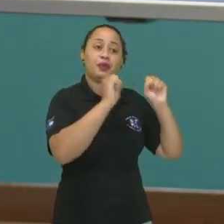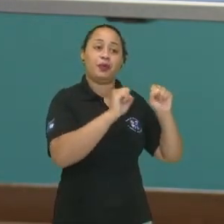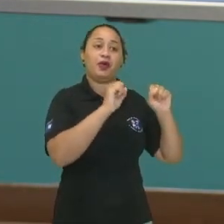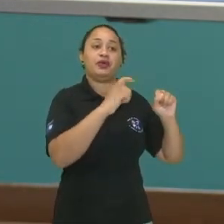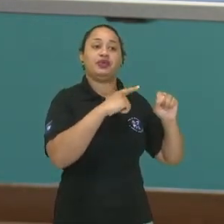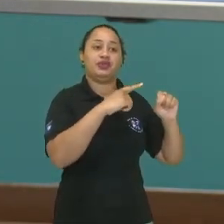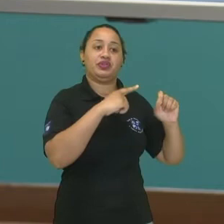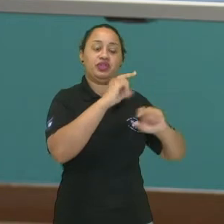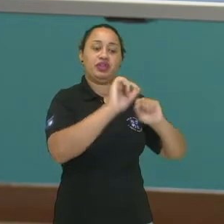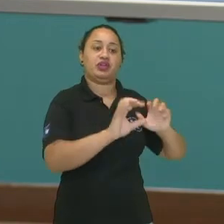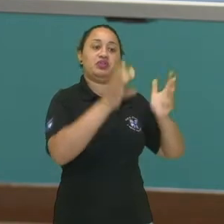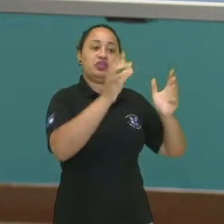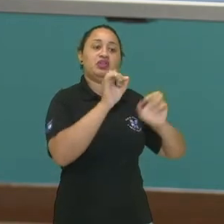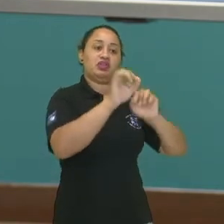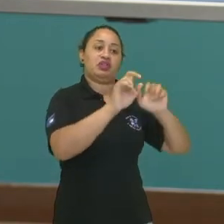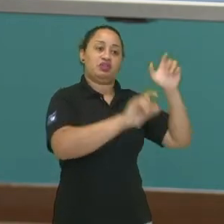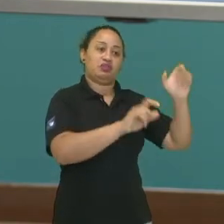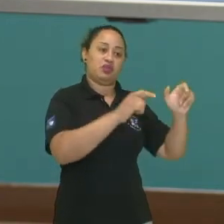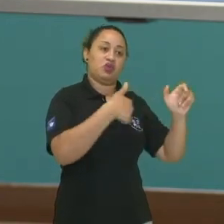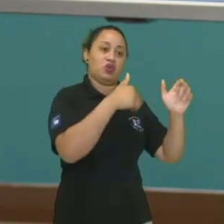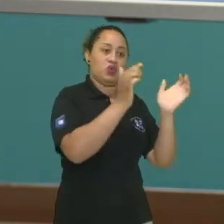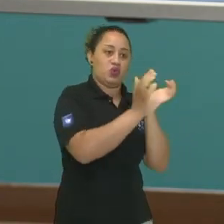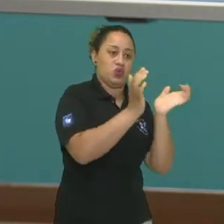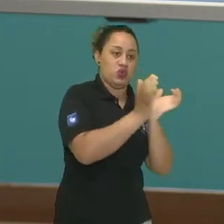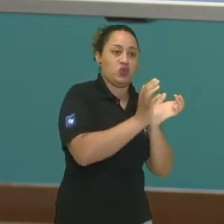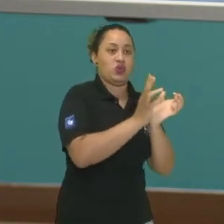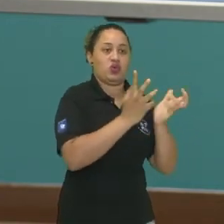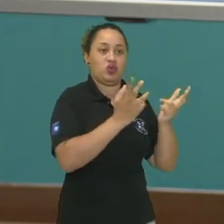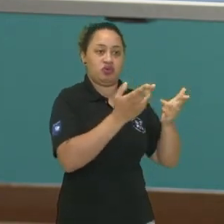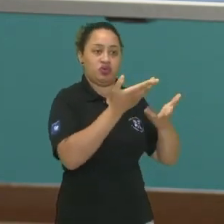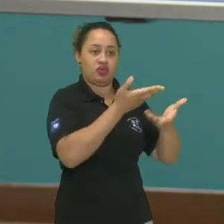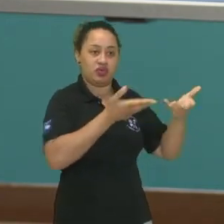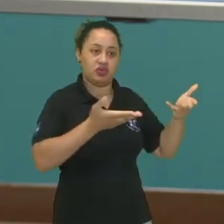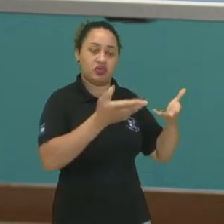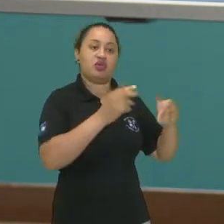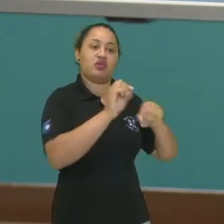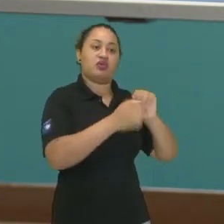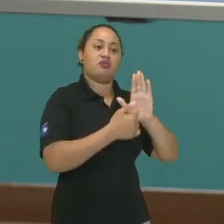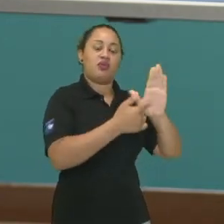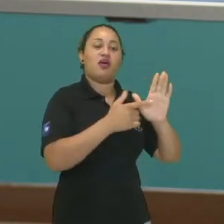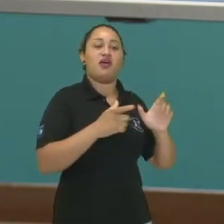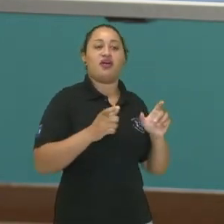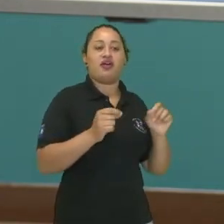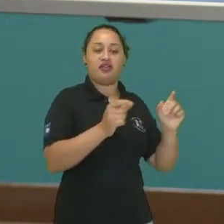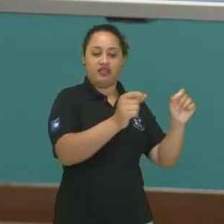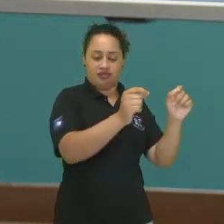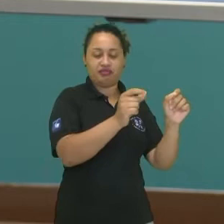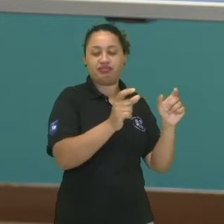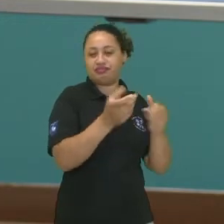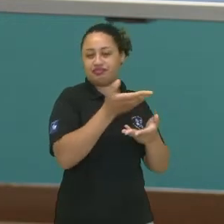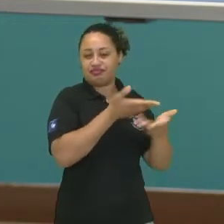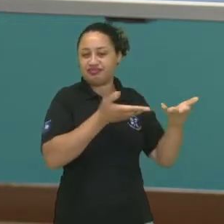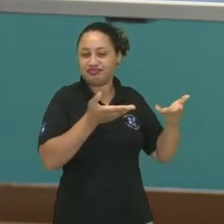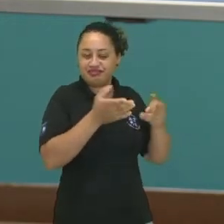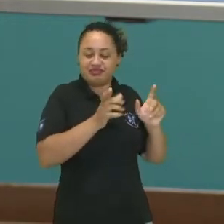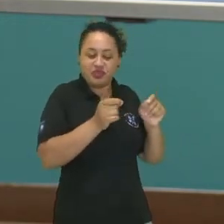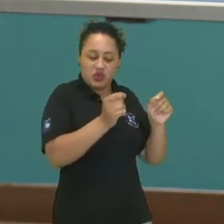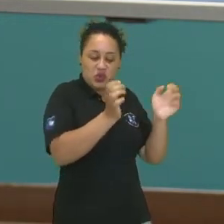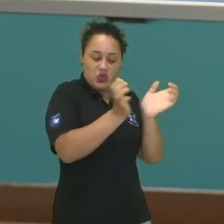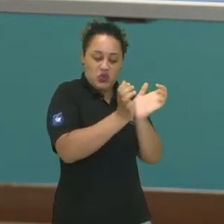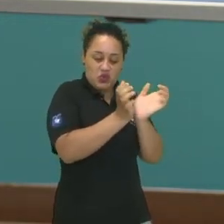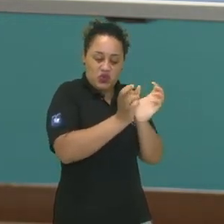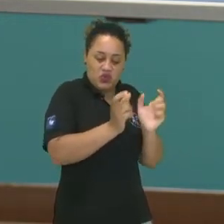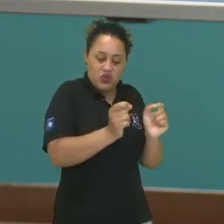elas ocorrem entre indivíduos da mesma espécie, tá? Como mostra aqui nessa imagem, uma relação intraespecíficas